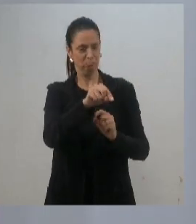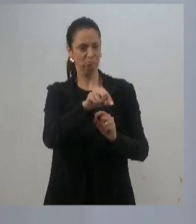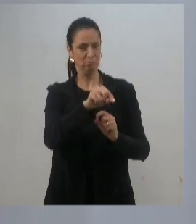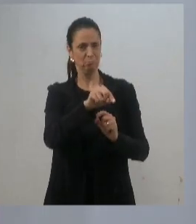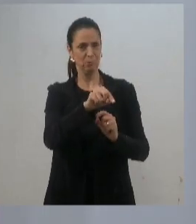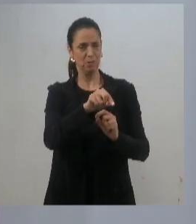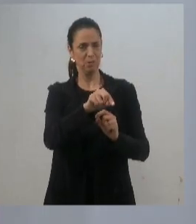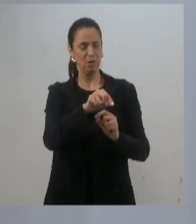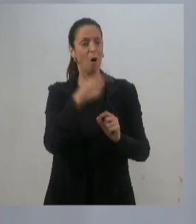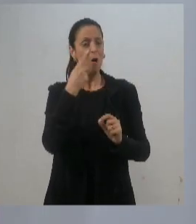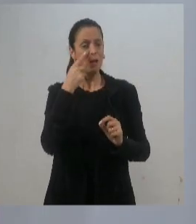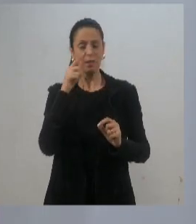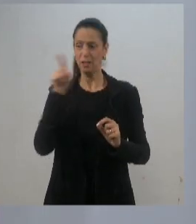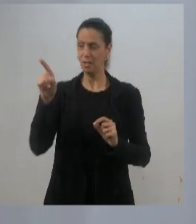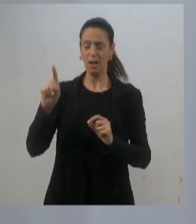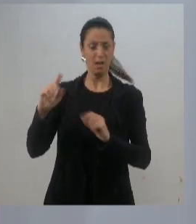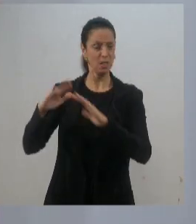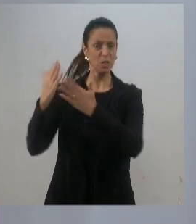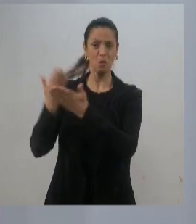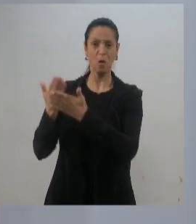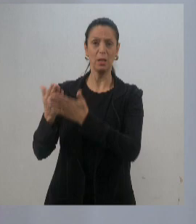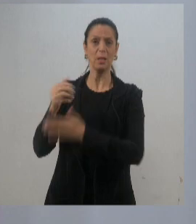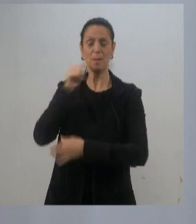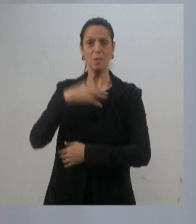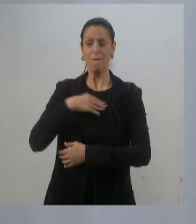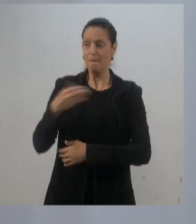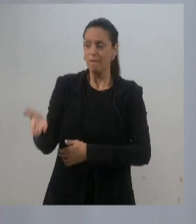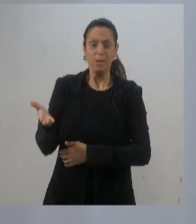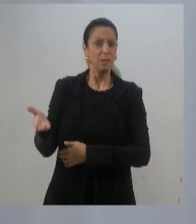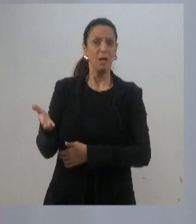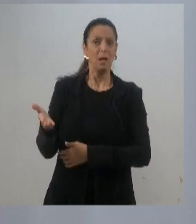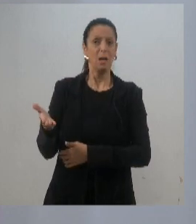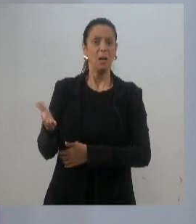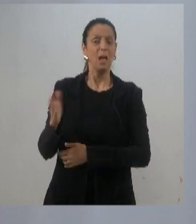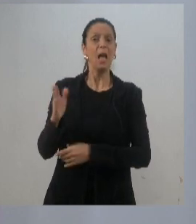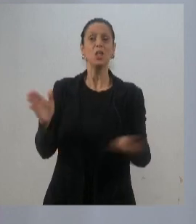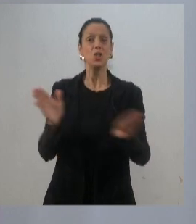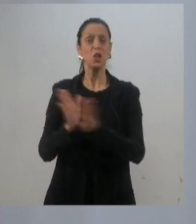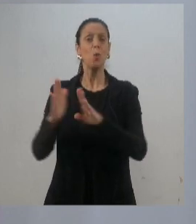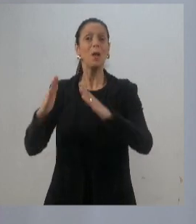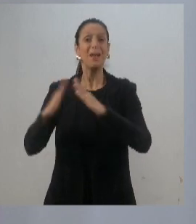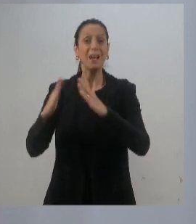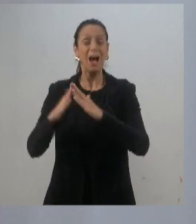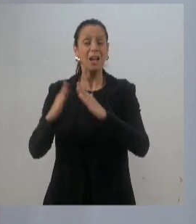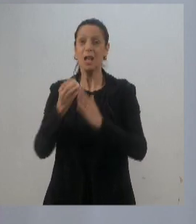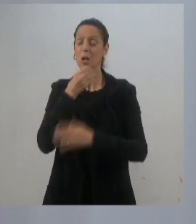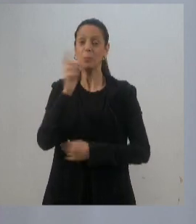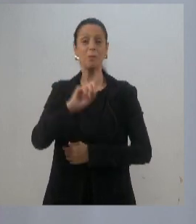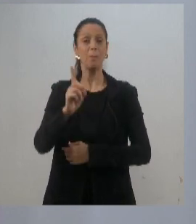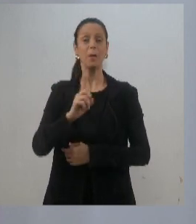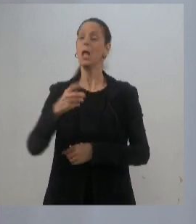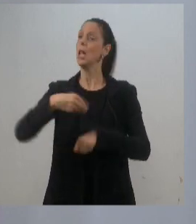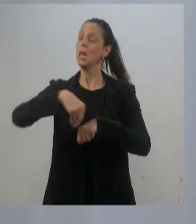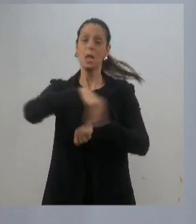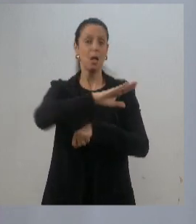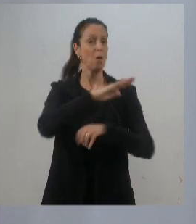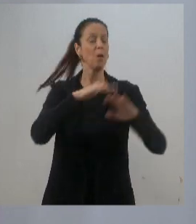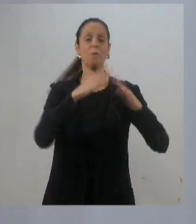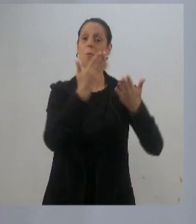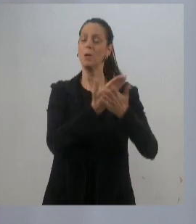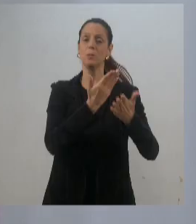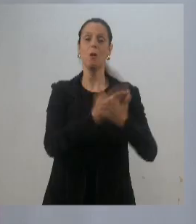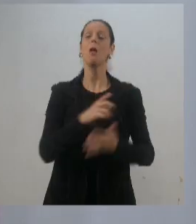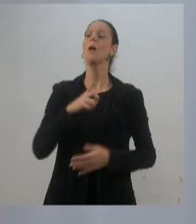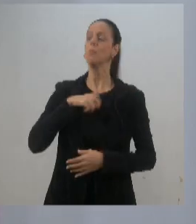da minha filha. Minha filha chegou em casa atordoada. E a mãe não levou, no dia do Halloween, não levou para a escola e fez